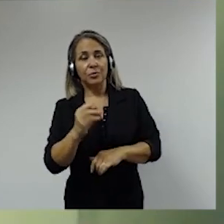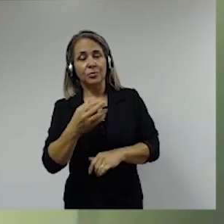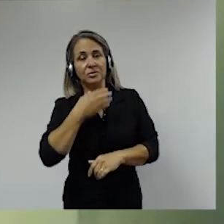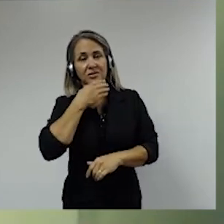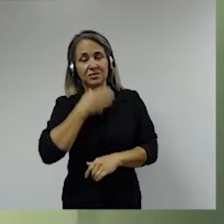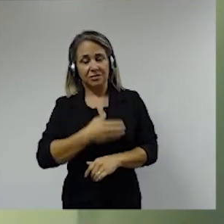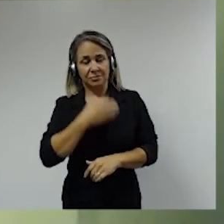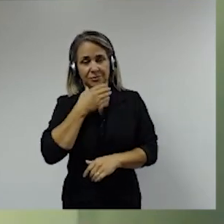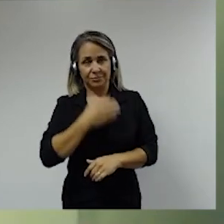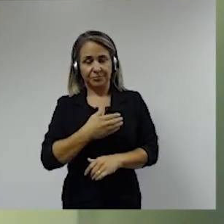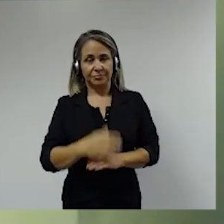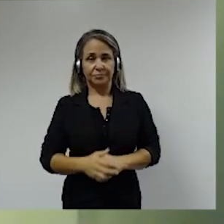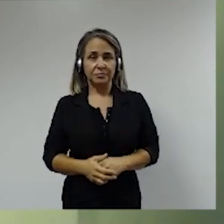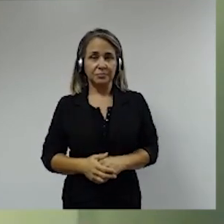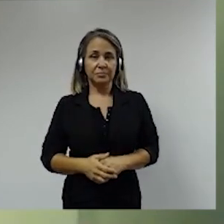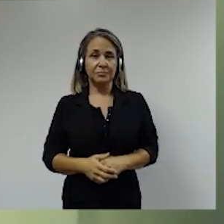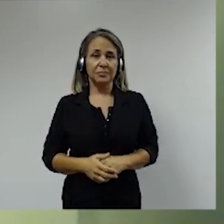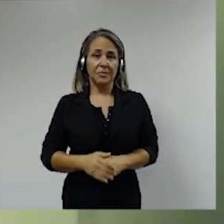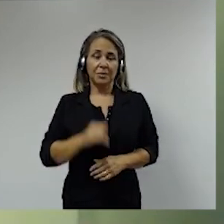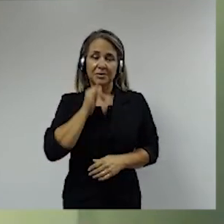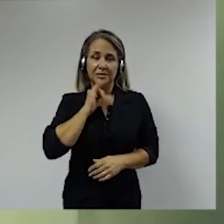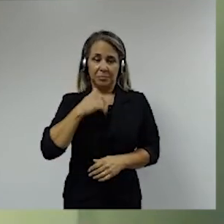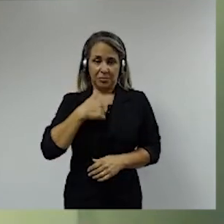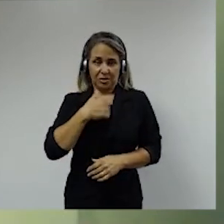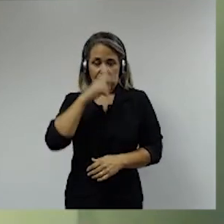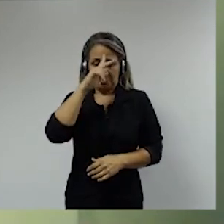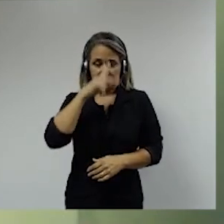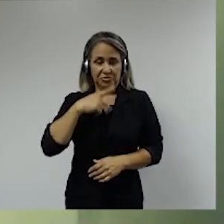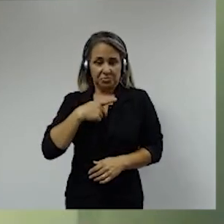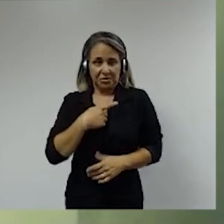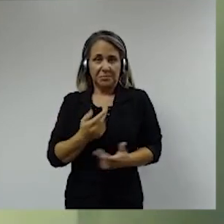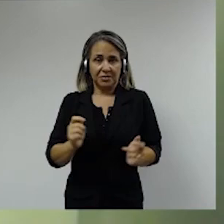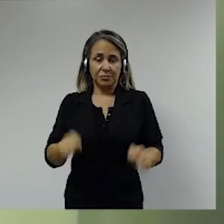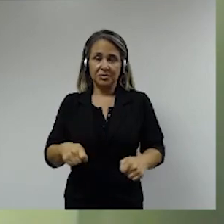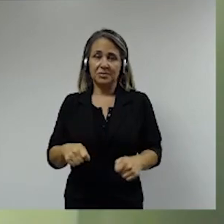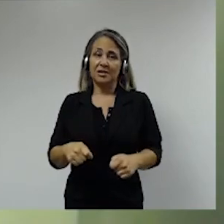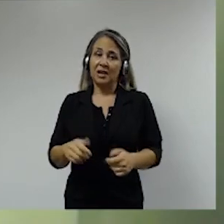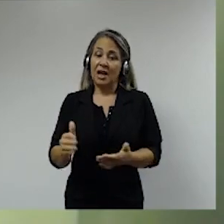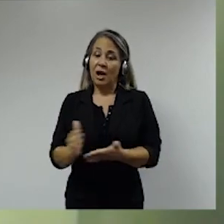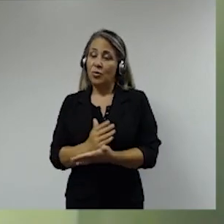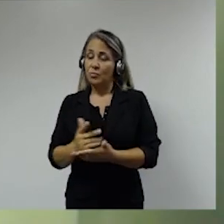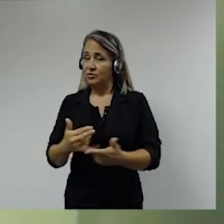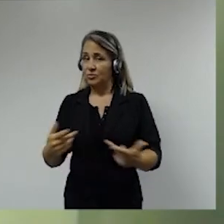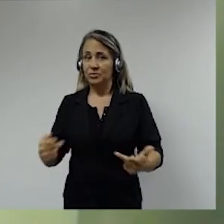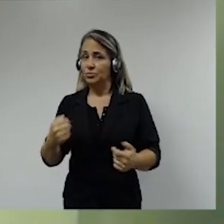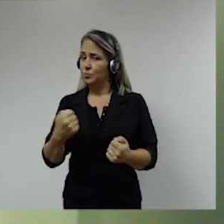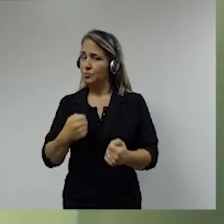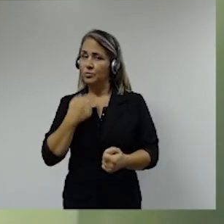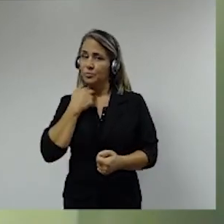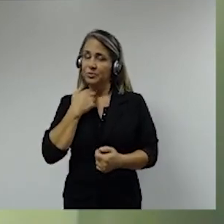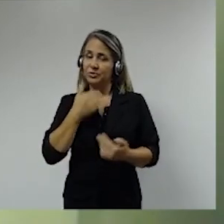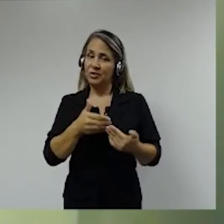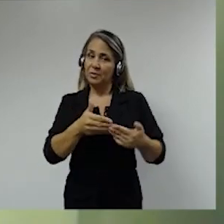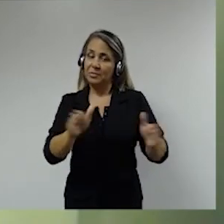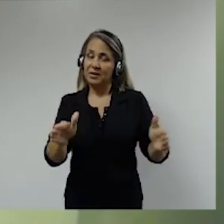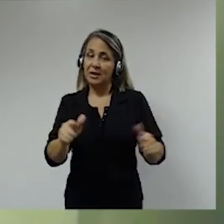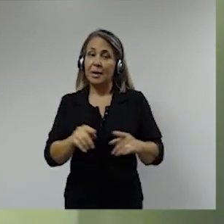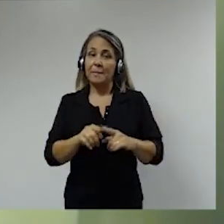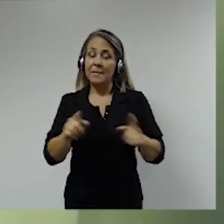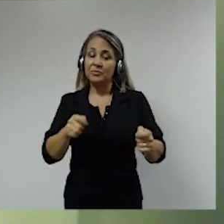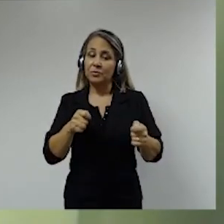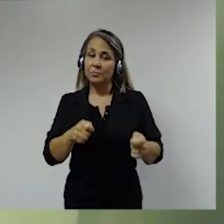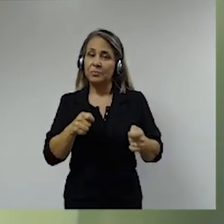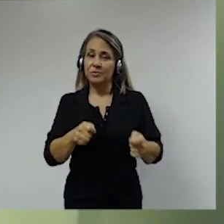situação. Eu, particularmente, eu acho que muitas coisas não poderiam ser abertas, mas vamos